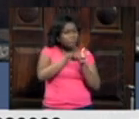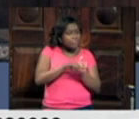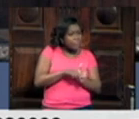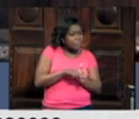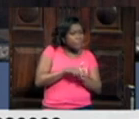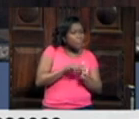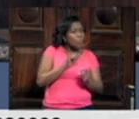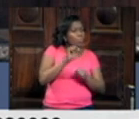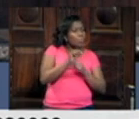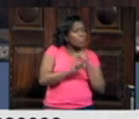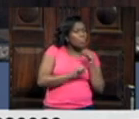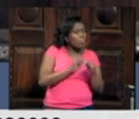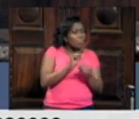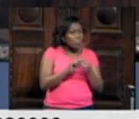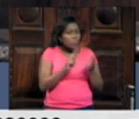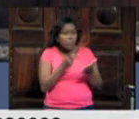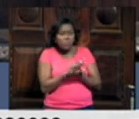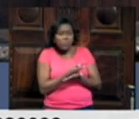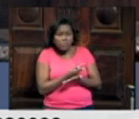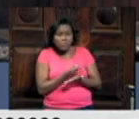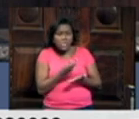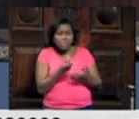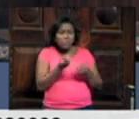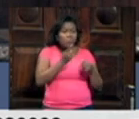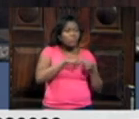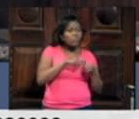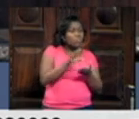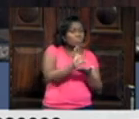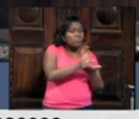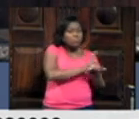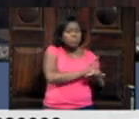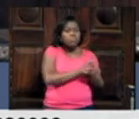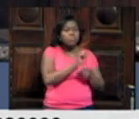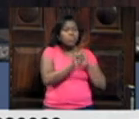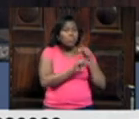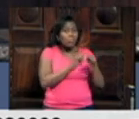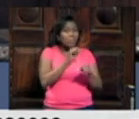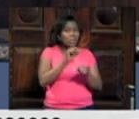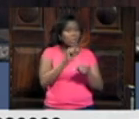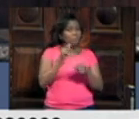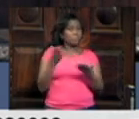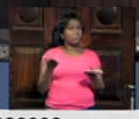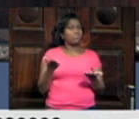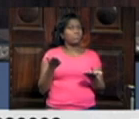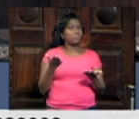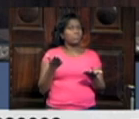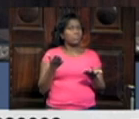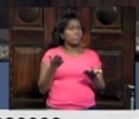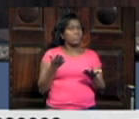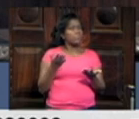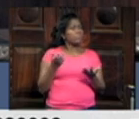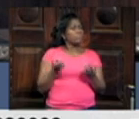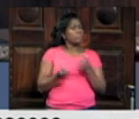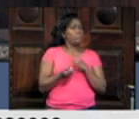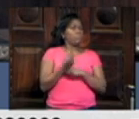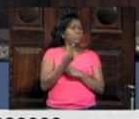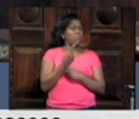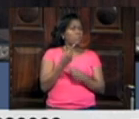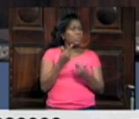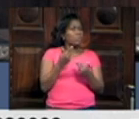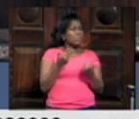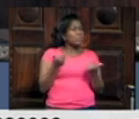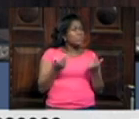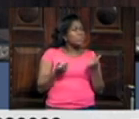que efetivamente retornou aos cofres públicos, algo estranho está